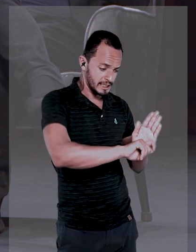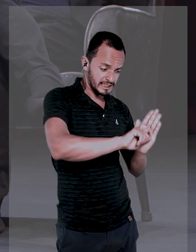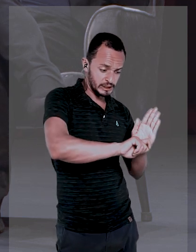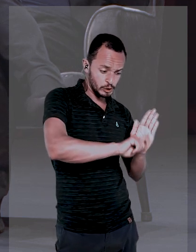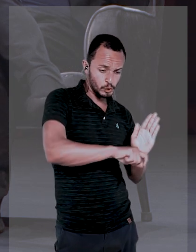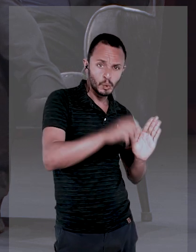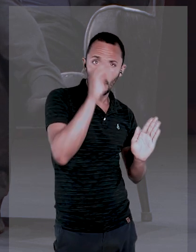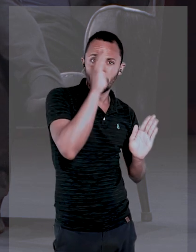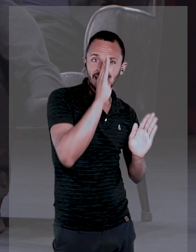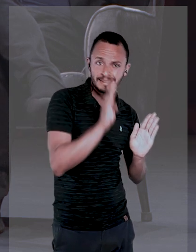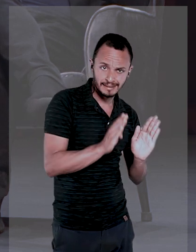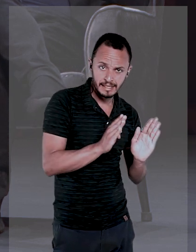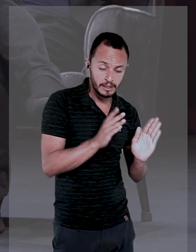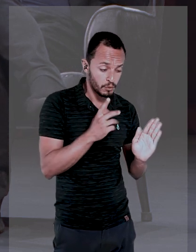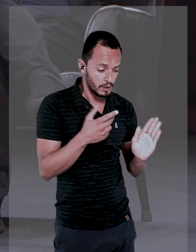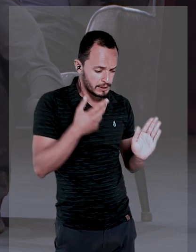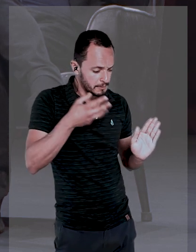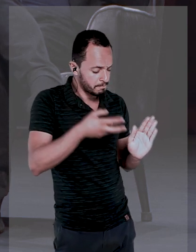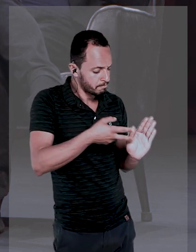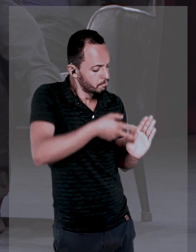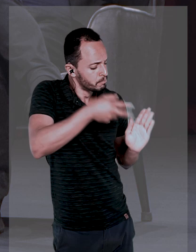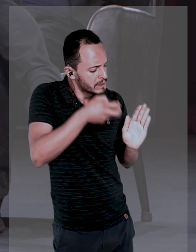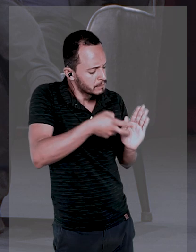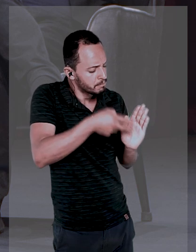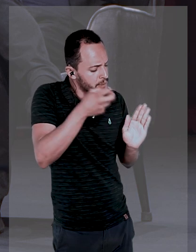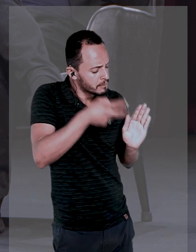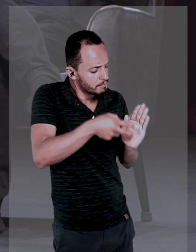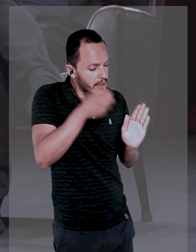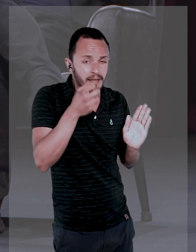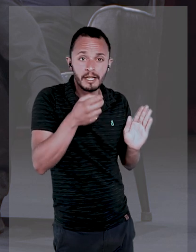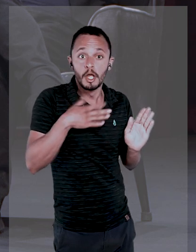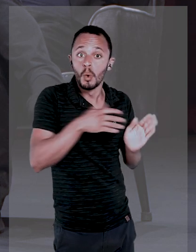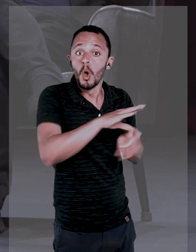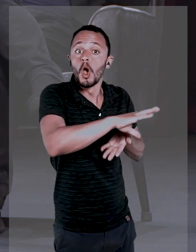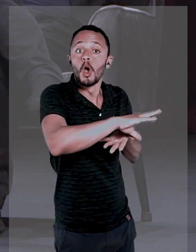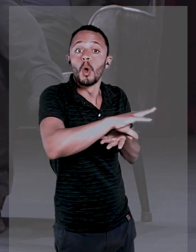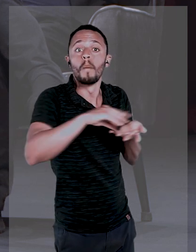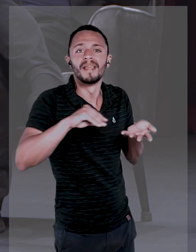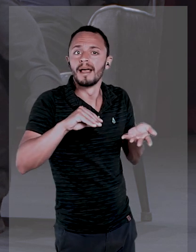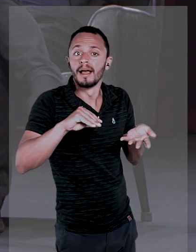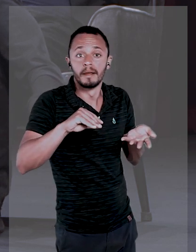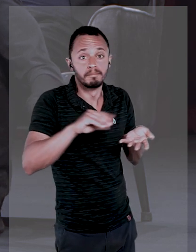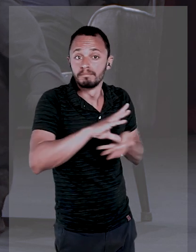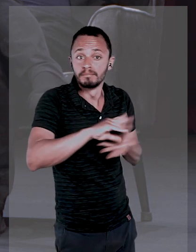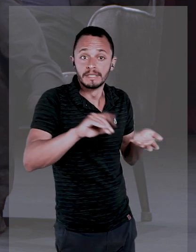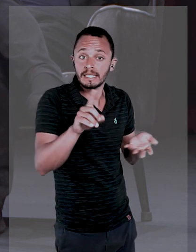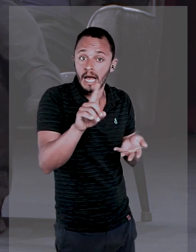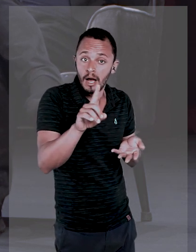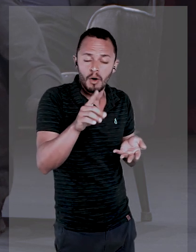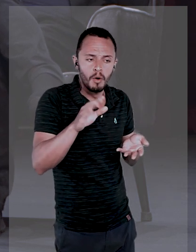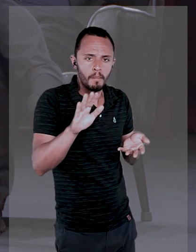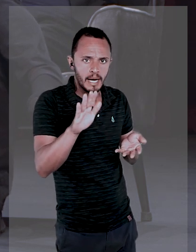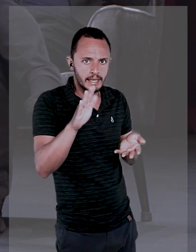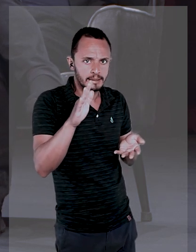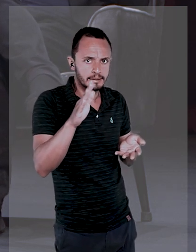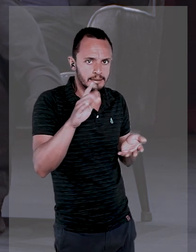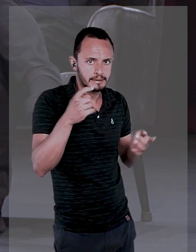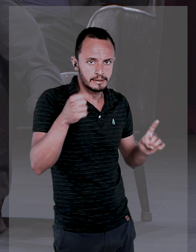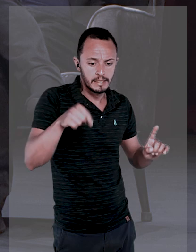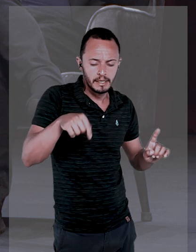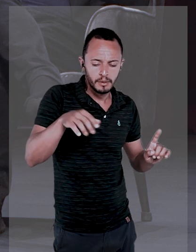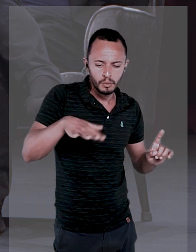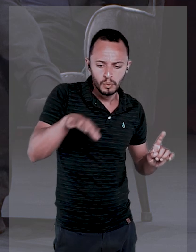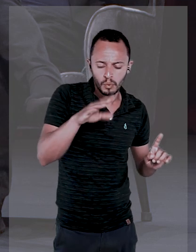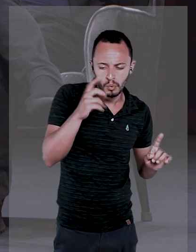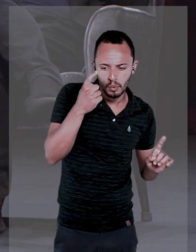discurso brasileiro, imitar um escritor brasileiro. Isso não é fácil. mas é muito mais próximo